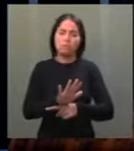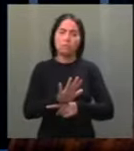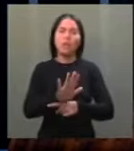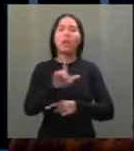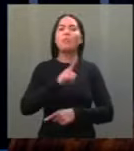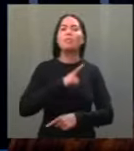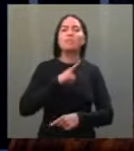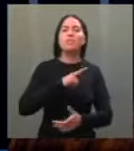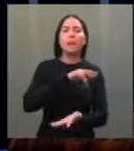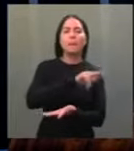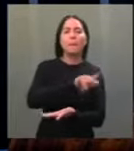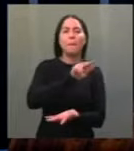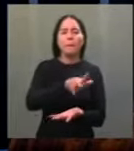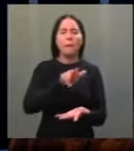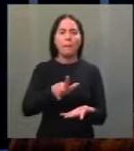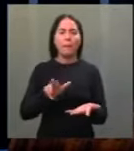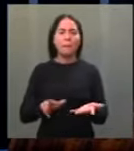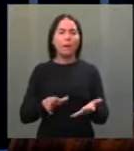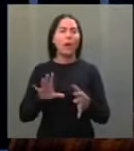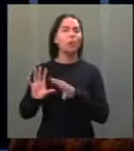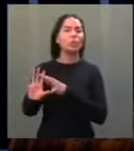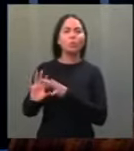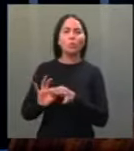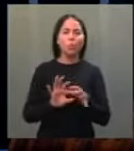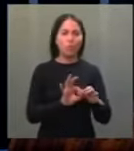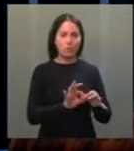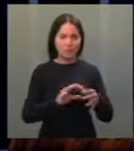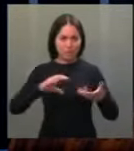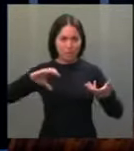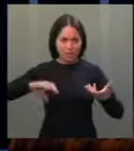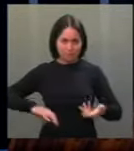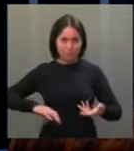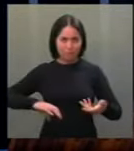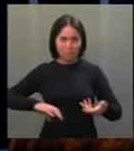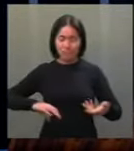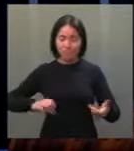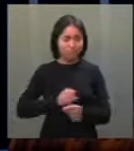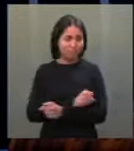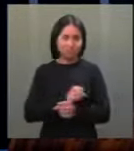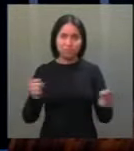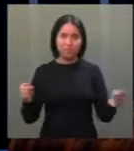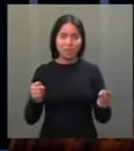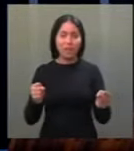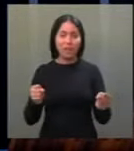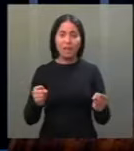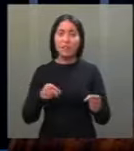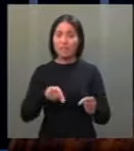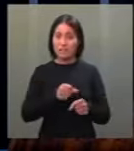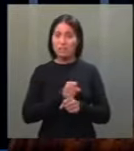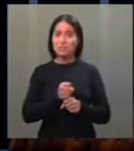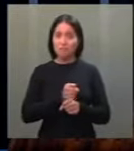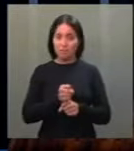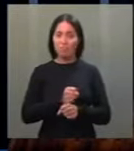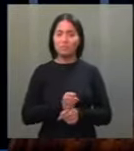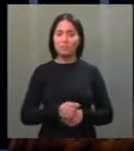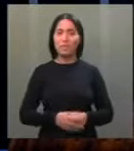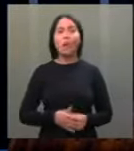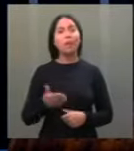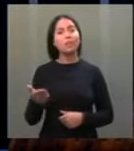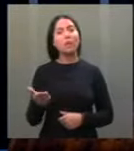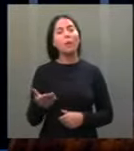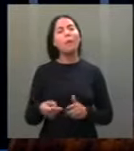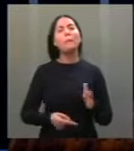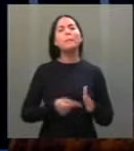que o Parlamento é incapaz de deliberar sobre este assunto no ano pré-eleitoral, ou de que,